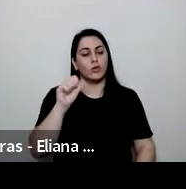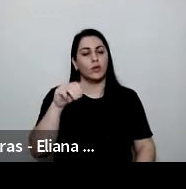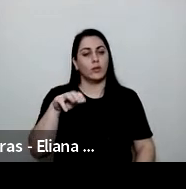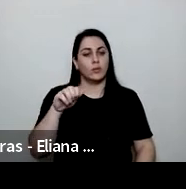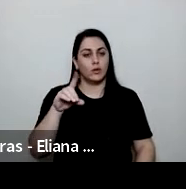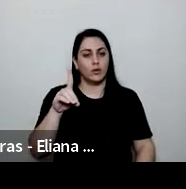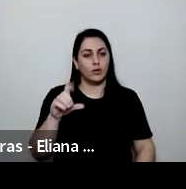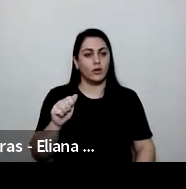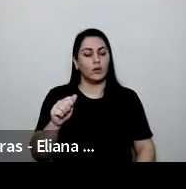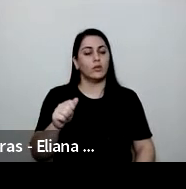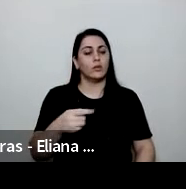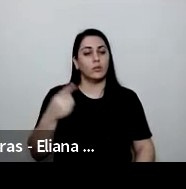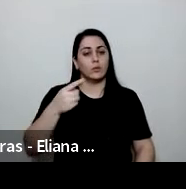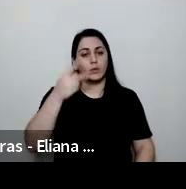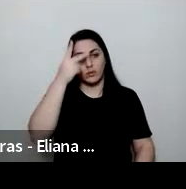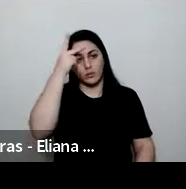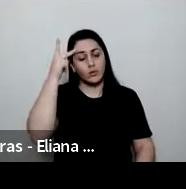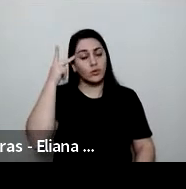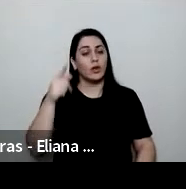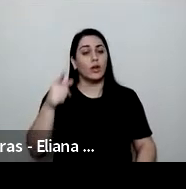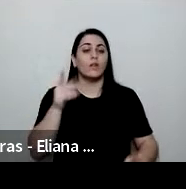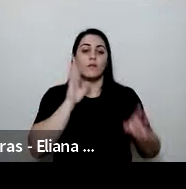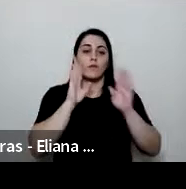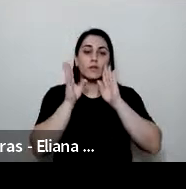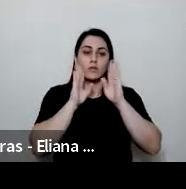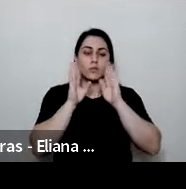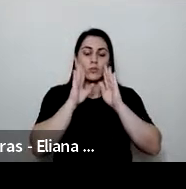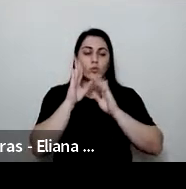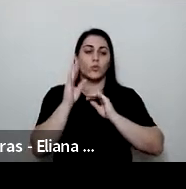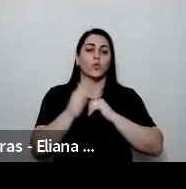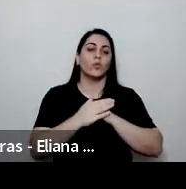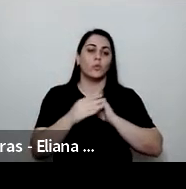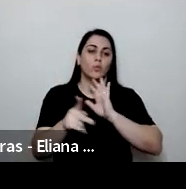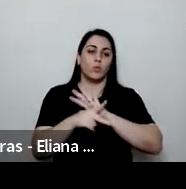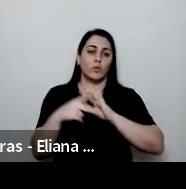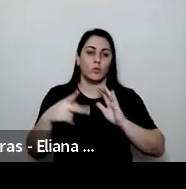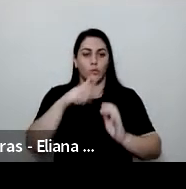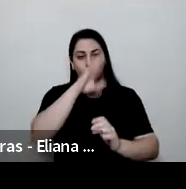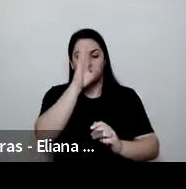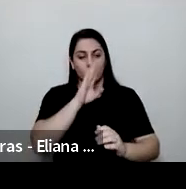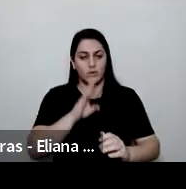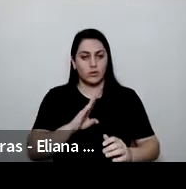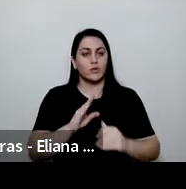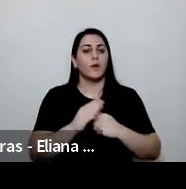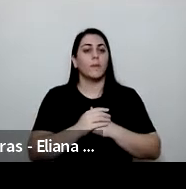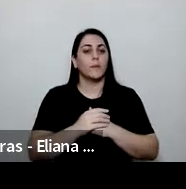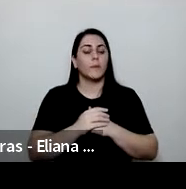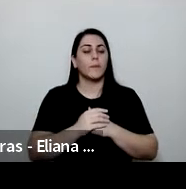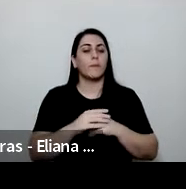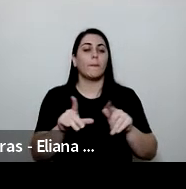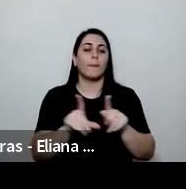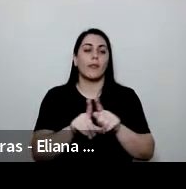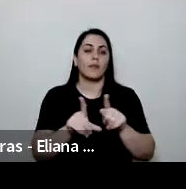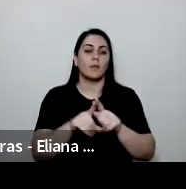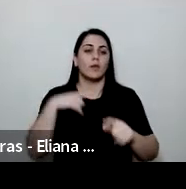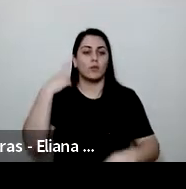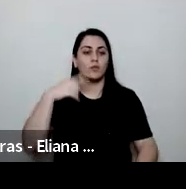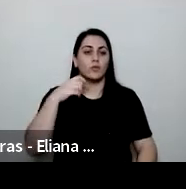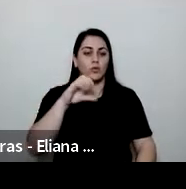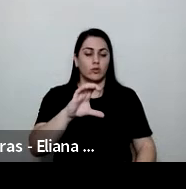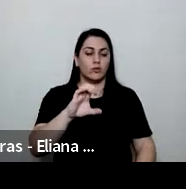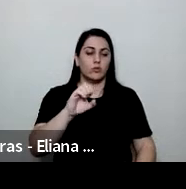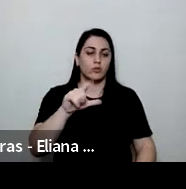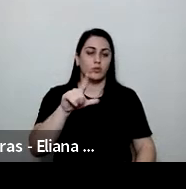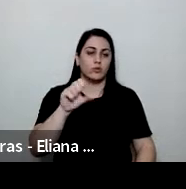Rocha Amorim primeiro interessado Facebook serviços online do Brasil limitada advogado Celso de Faria Monteiro e